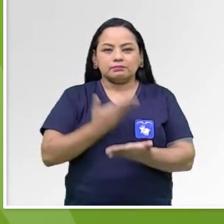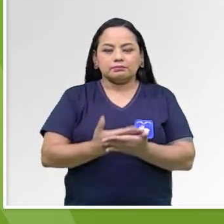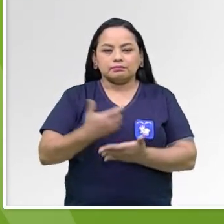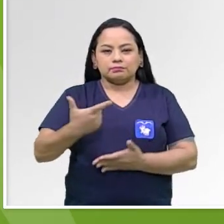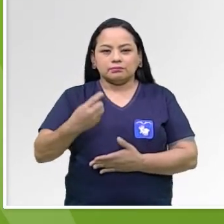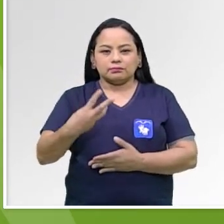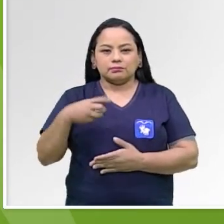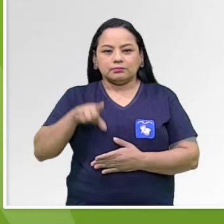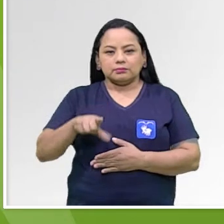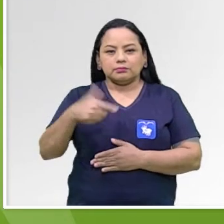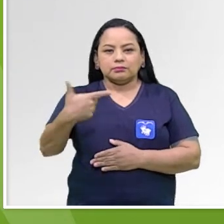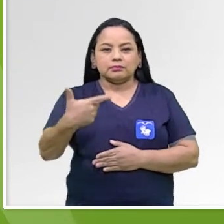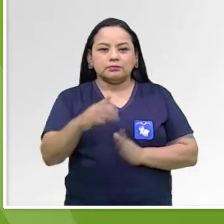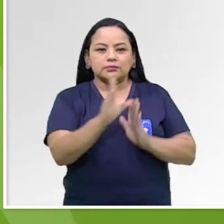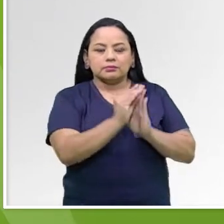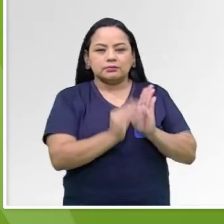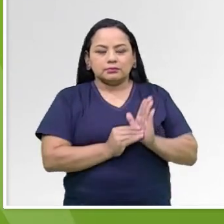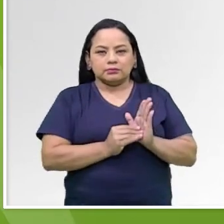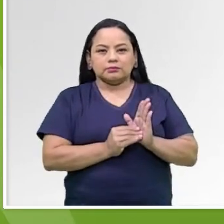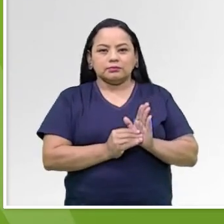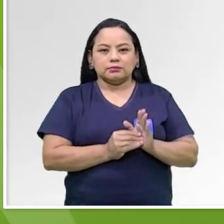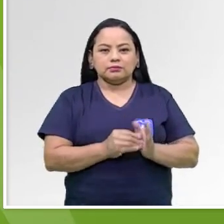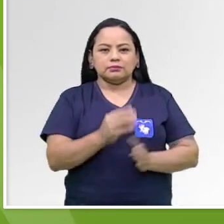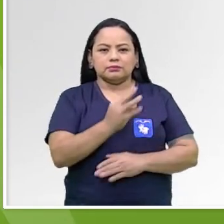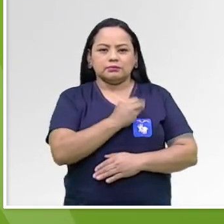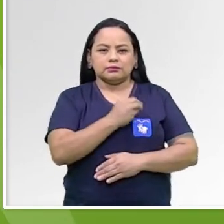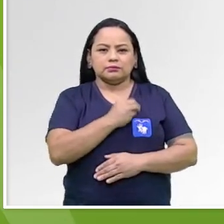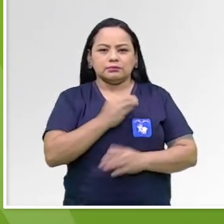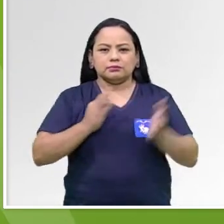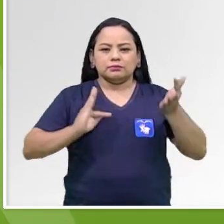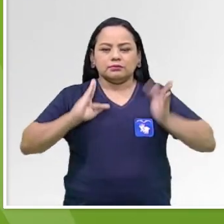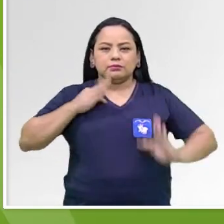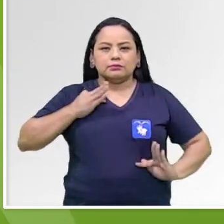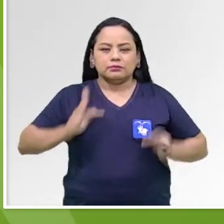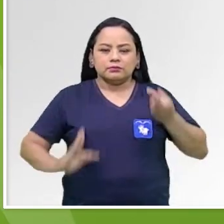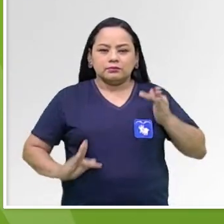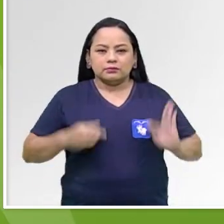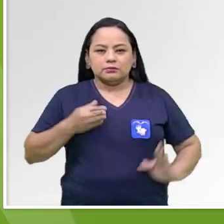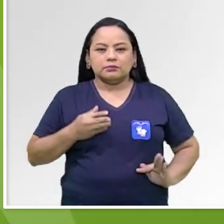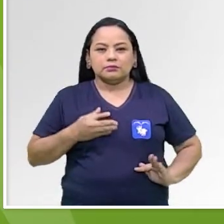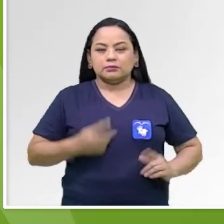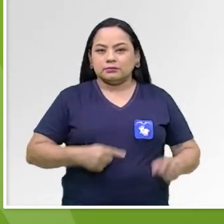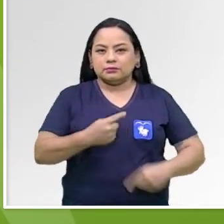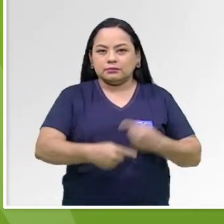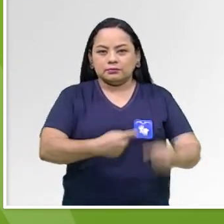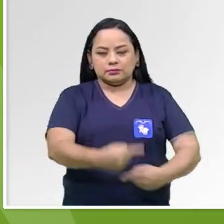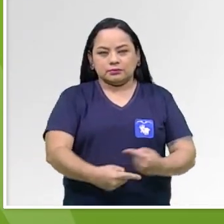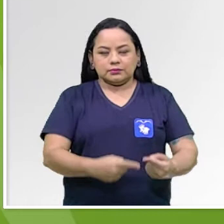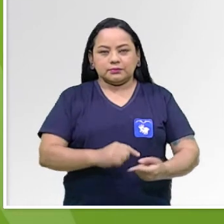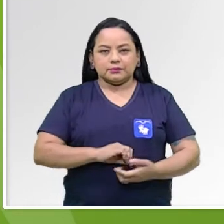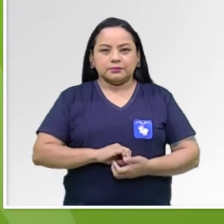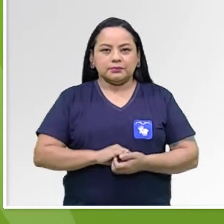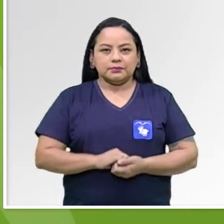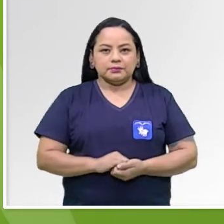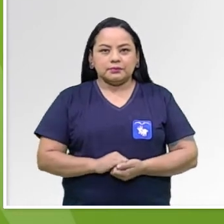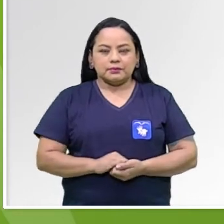Aula 23.2, conteúdo: Mamíferos, Fisiologia e Reprodução.